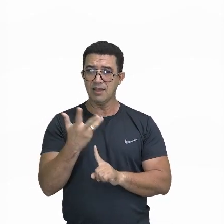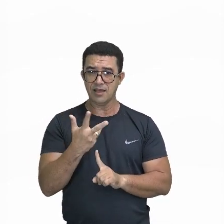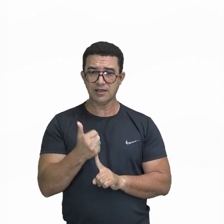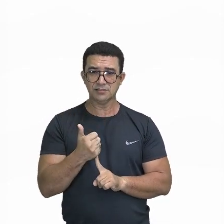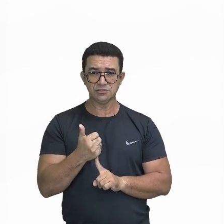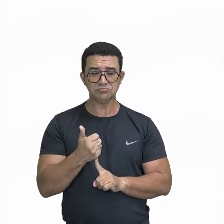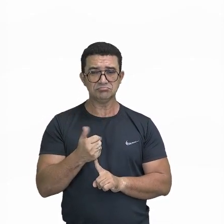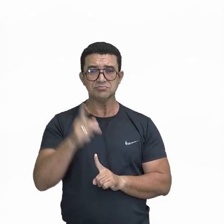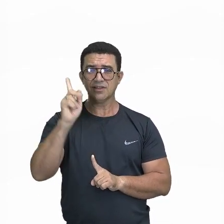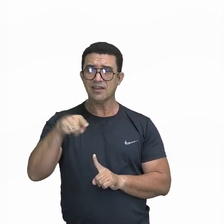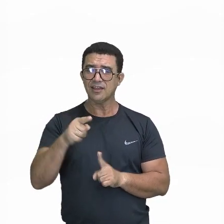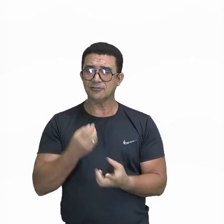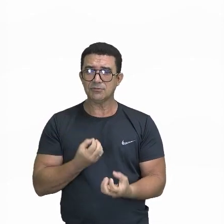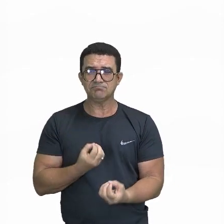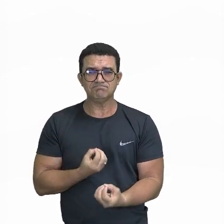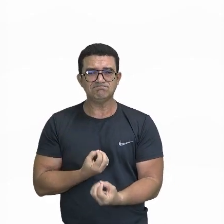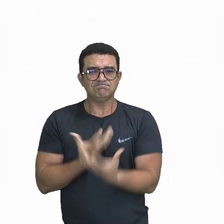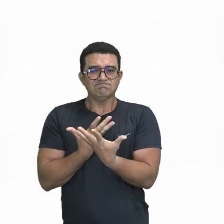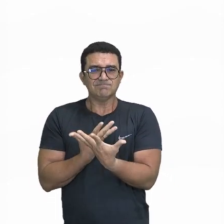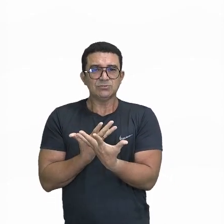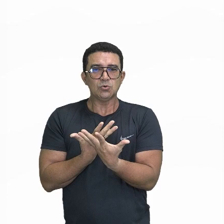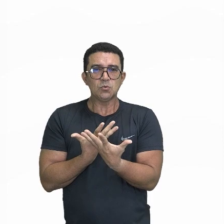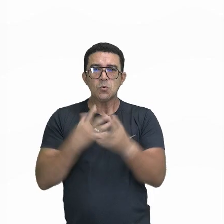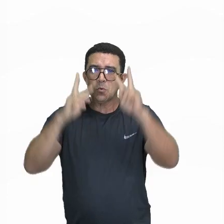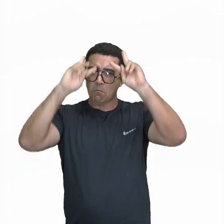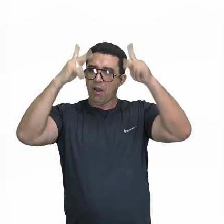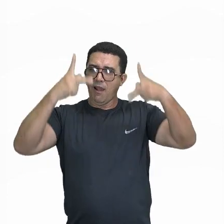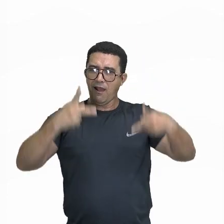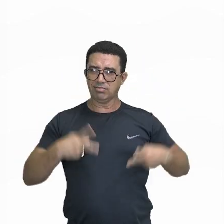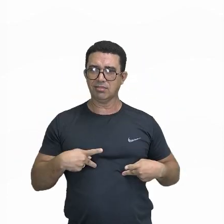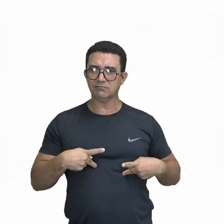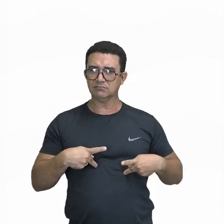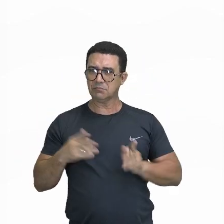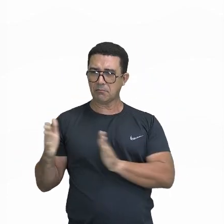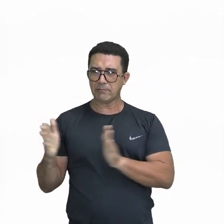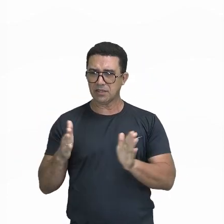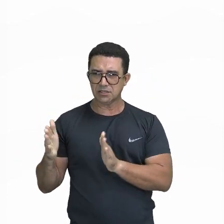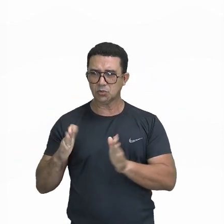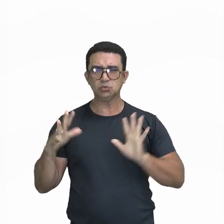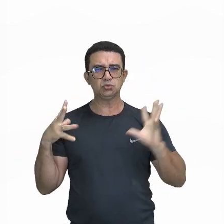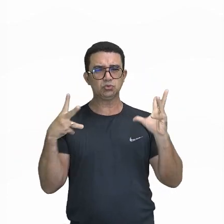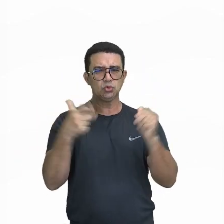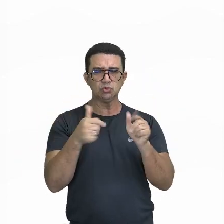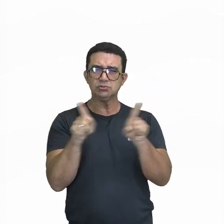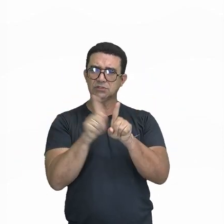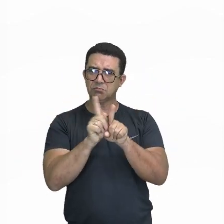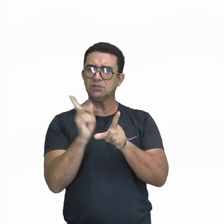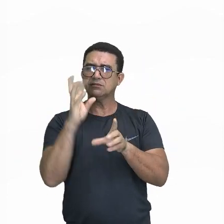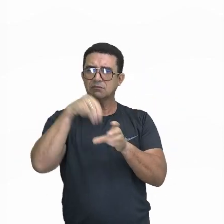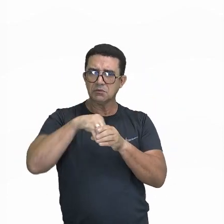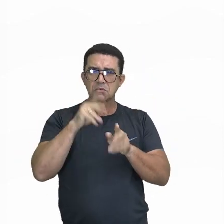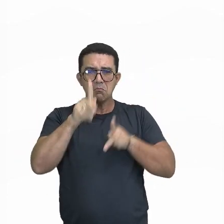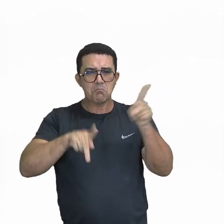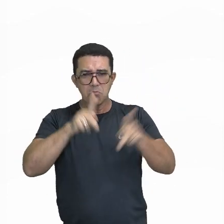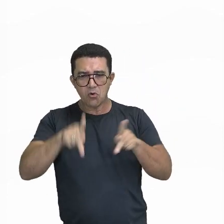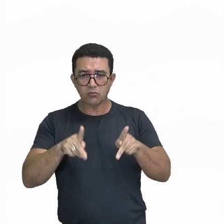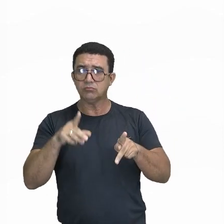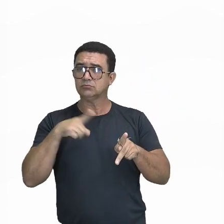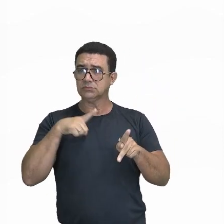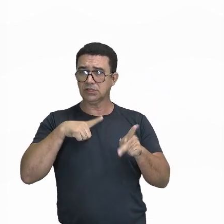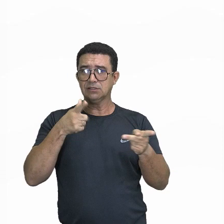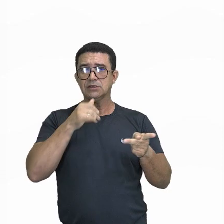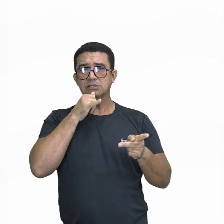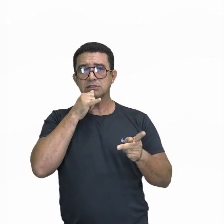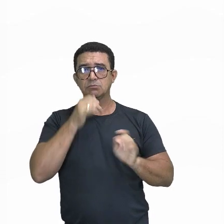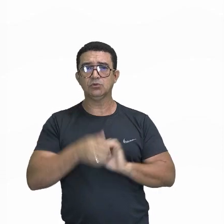é uma manifestação humana presente em todos os tempos e em todos os povos. Ela carrega